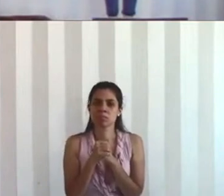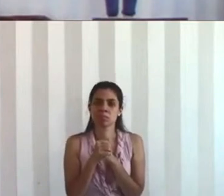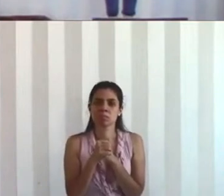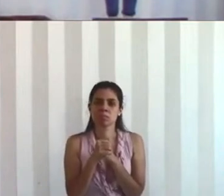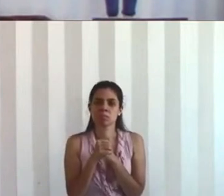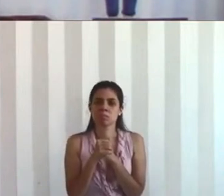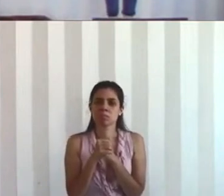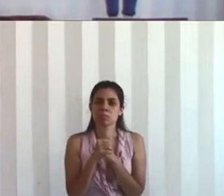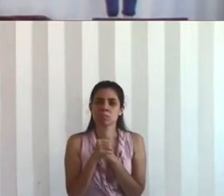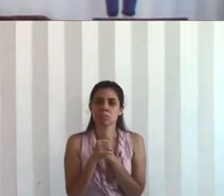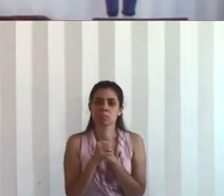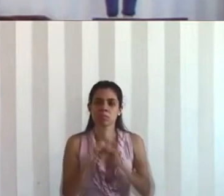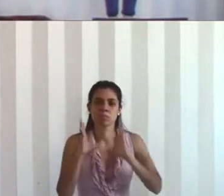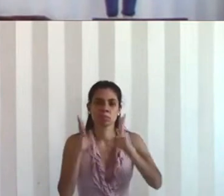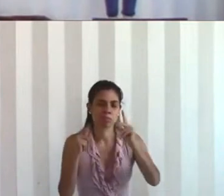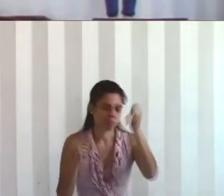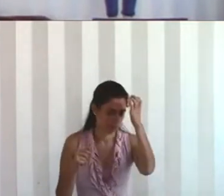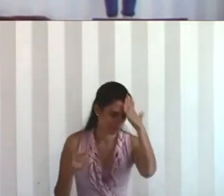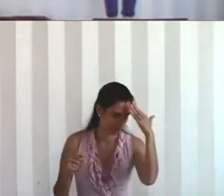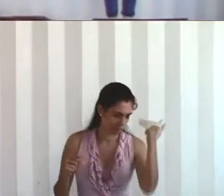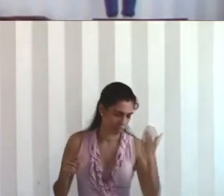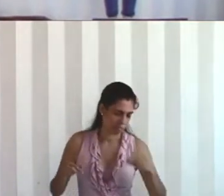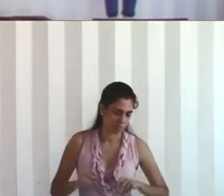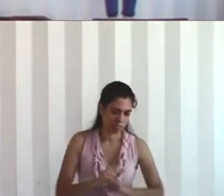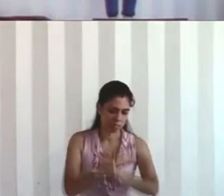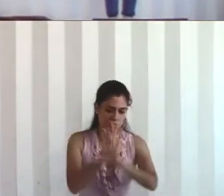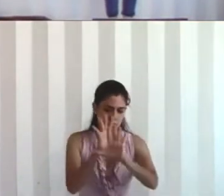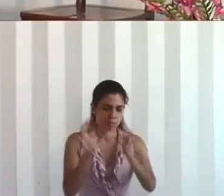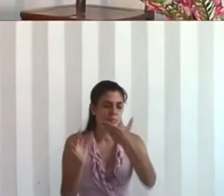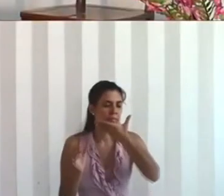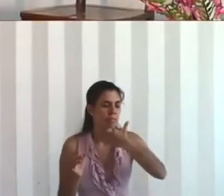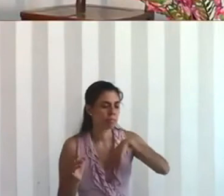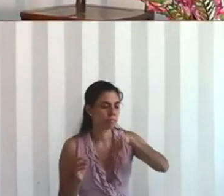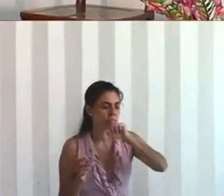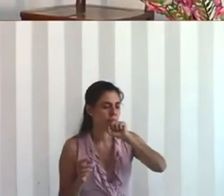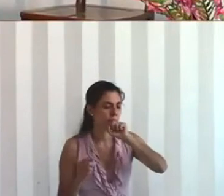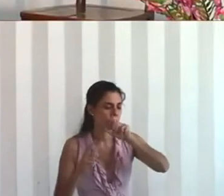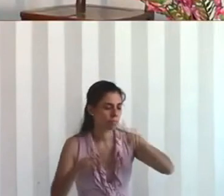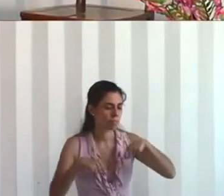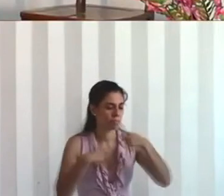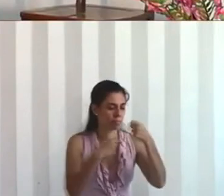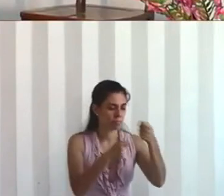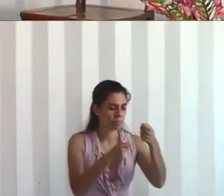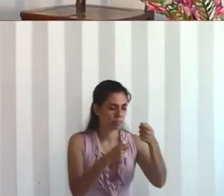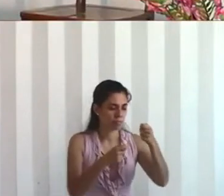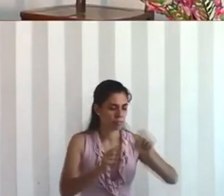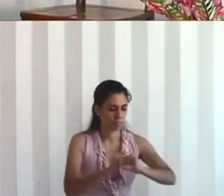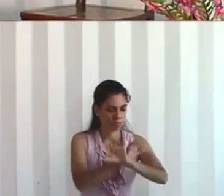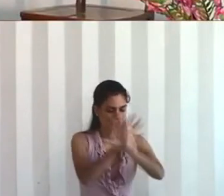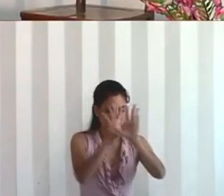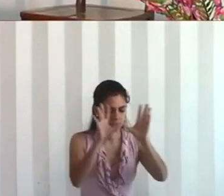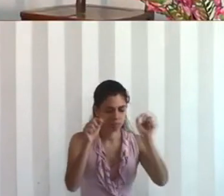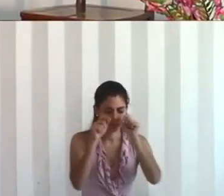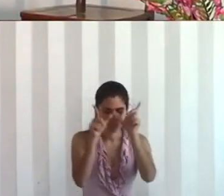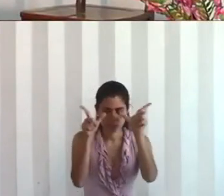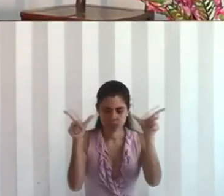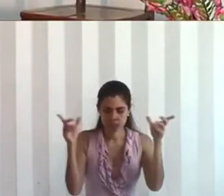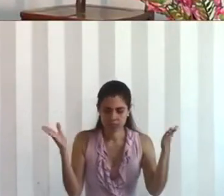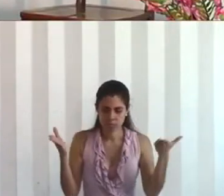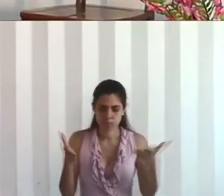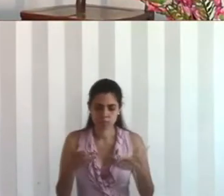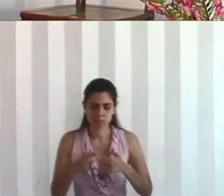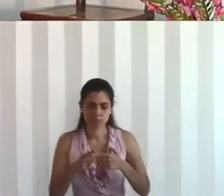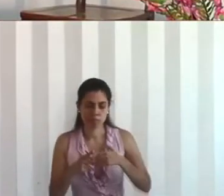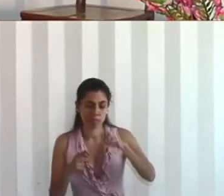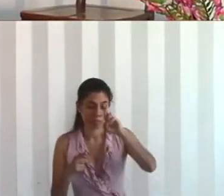amém. Toda a honra e toda a glória, ó Pai, seja dado a Ti. Nós Te glorificamos nessa manhã, porque o Senhor é o nosso